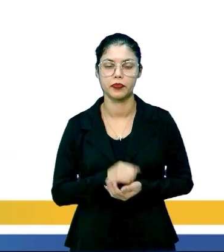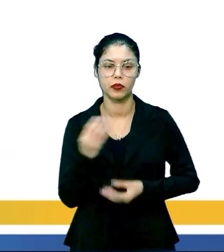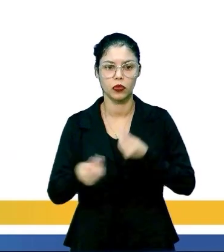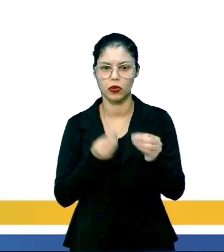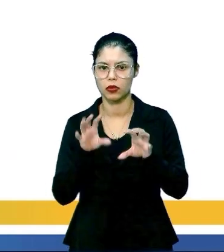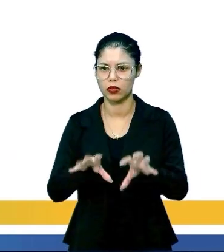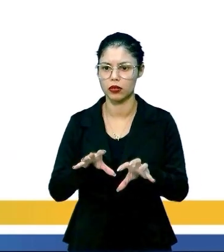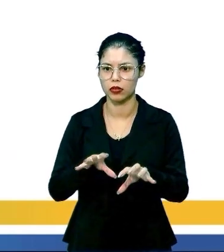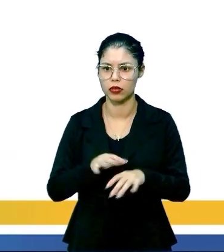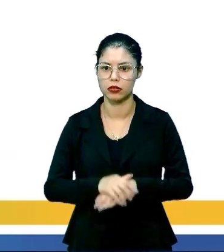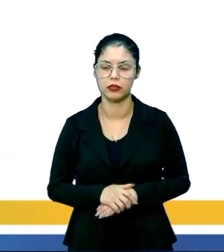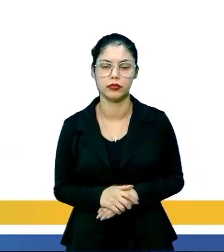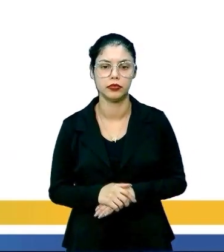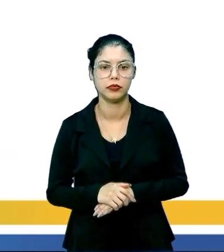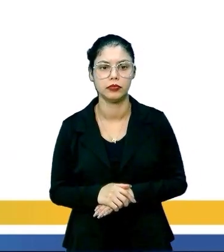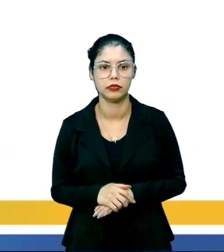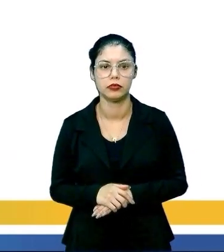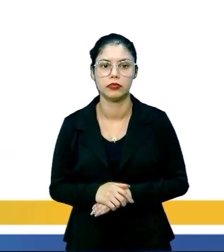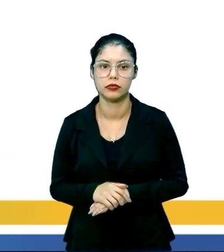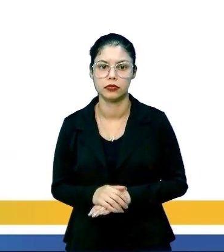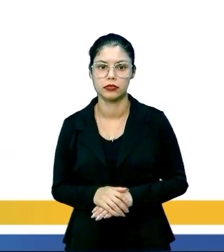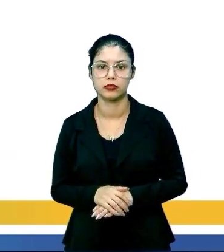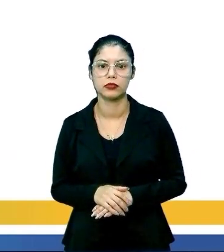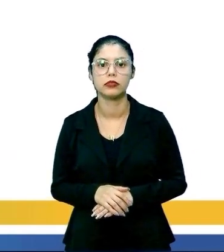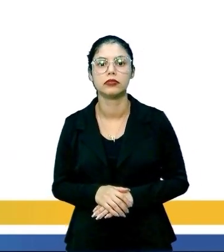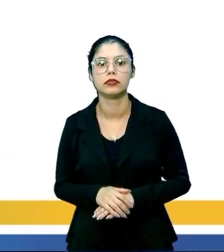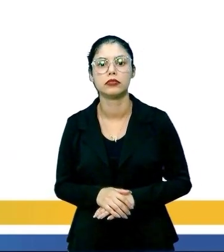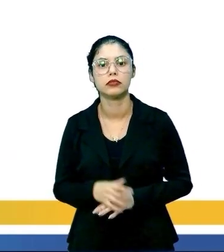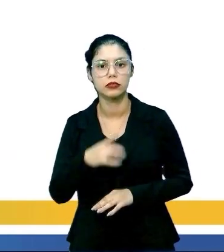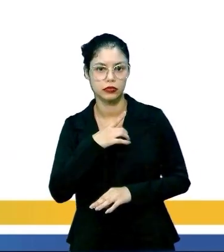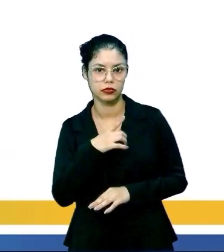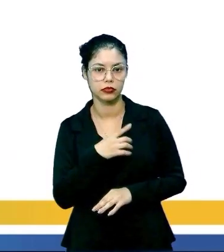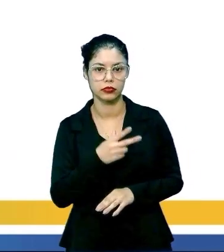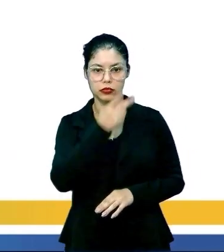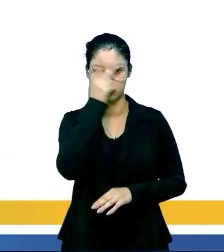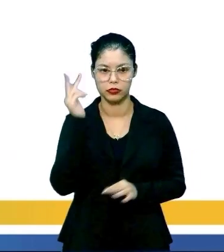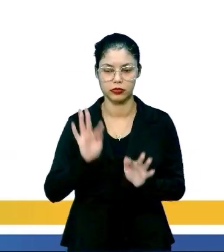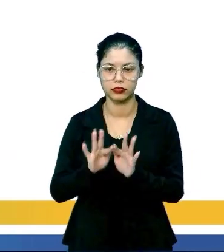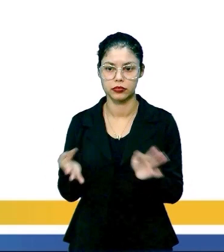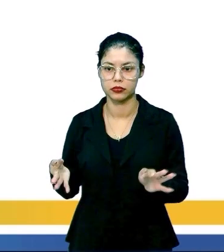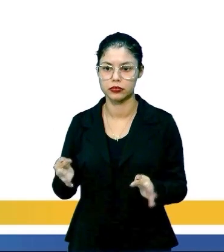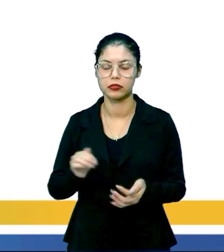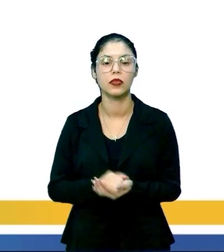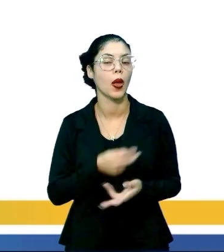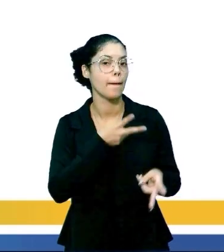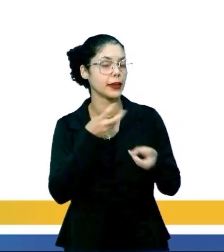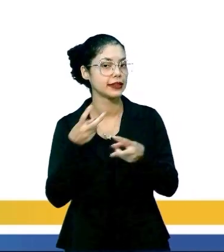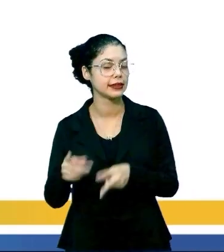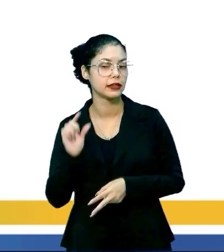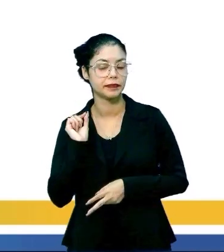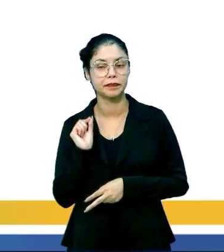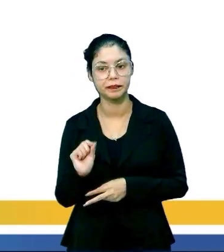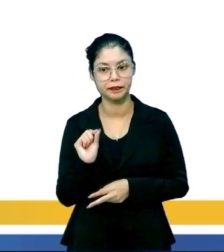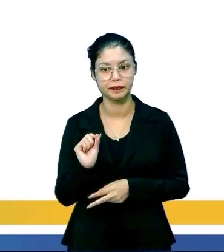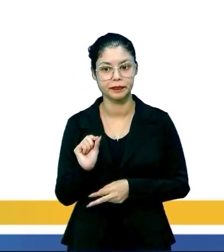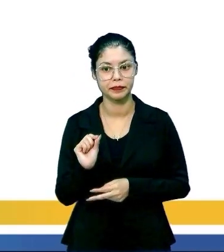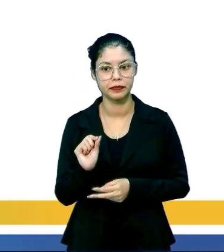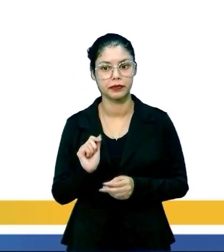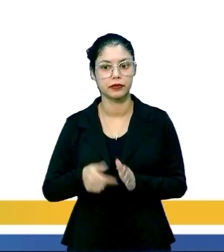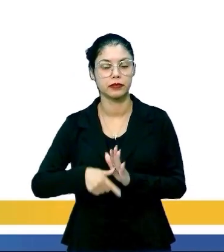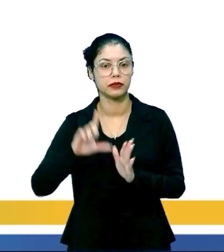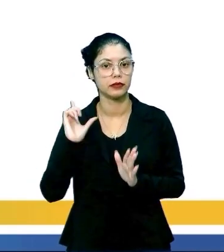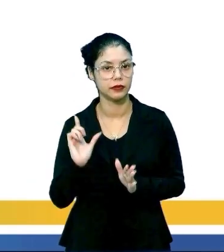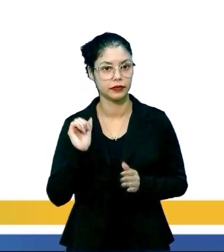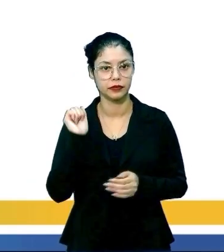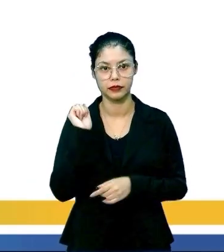Como assim? Ele vai contradizer, mas é simples, pessoal. Observa que lá